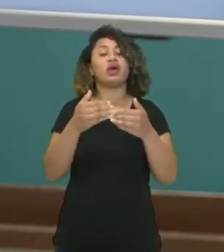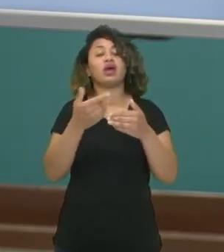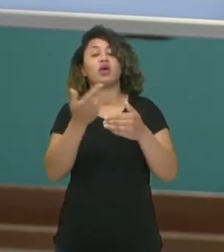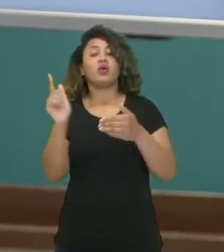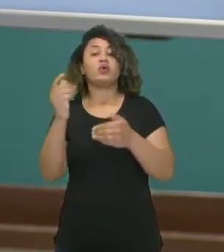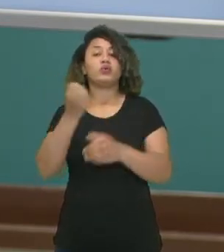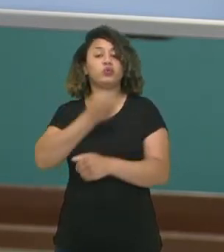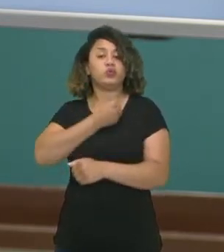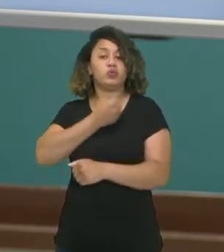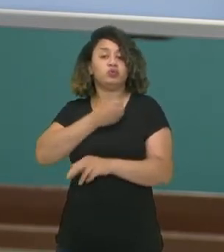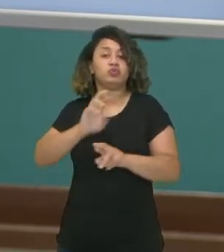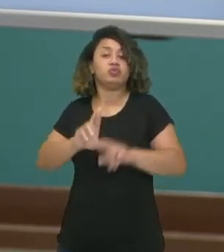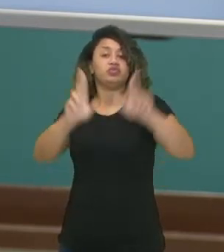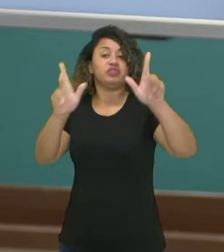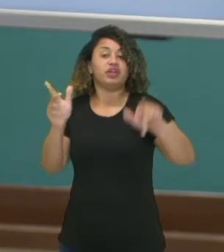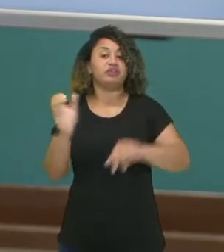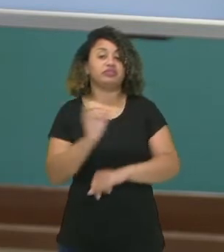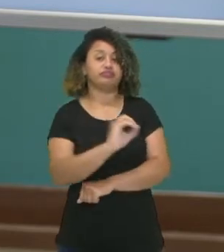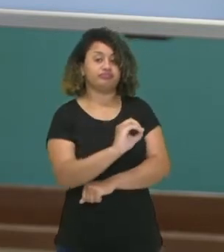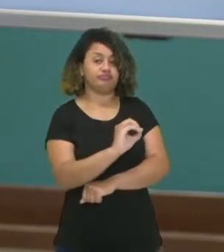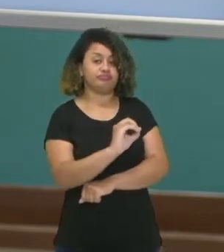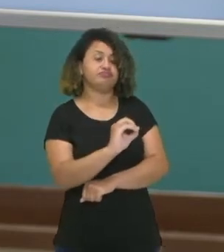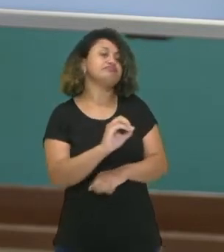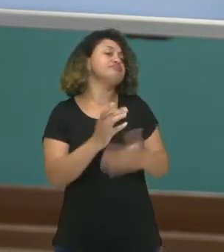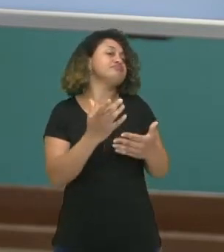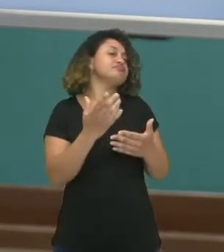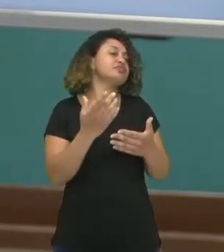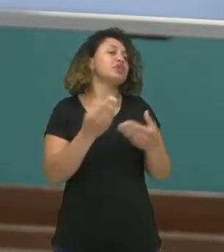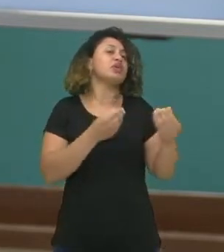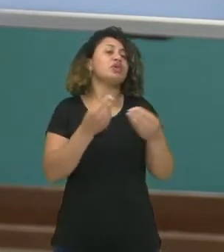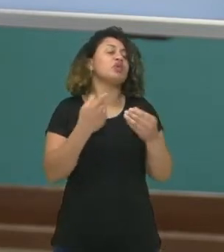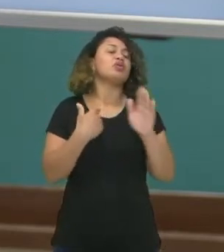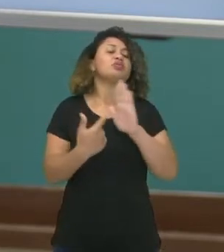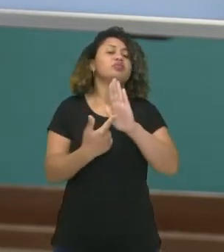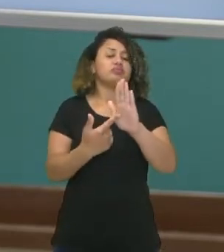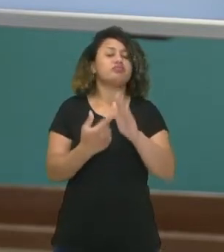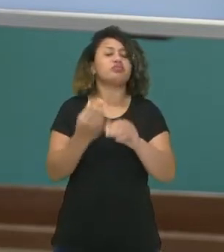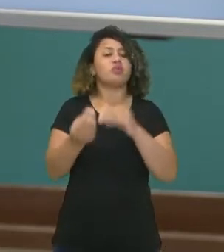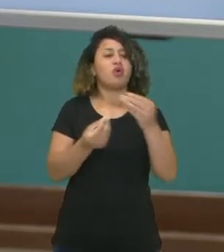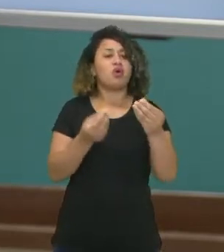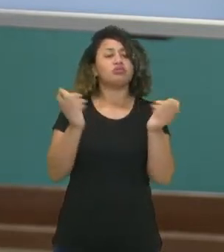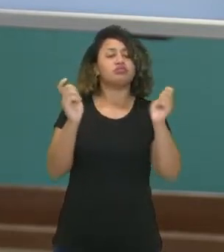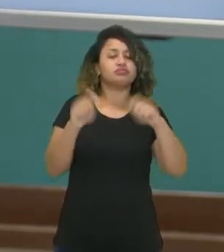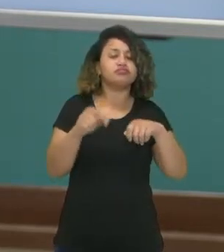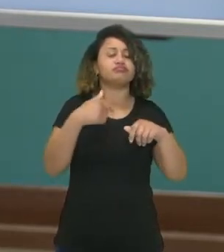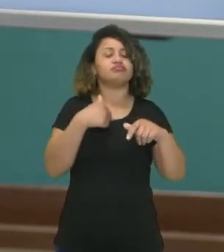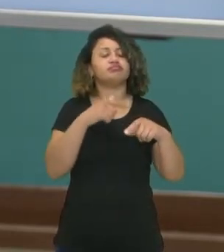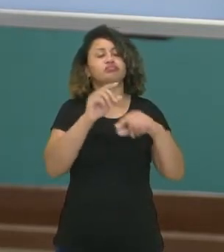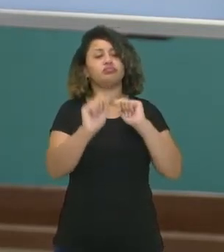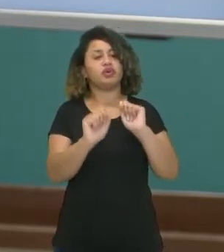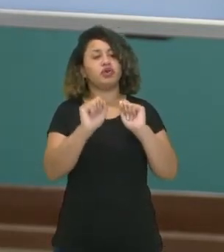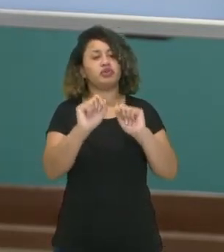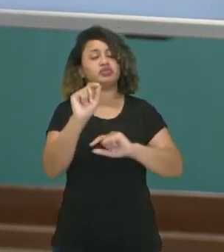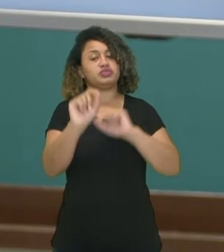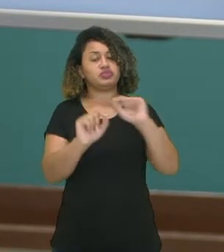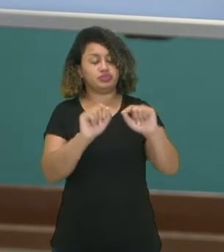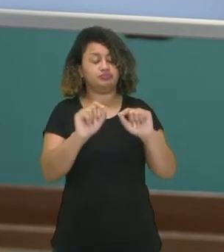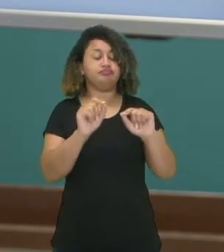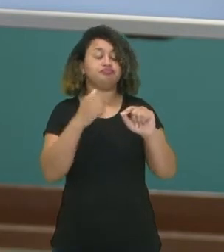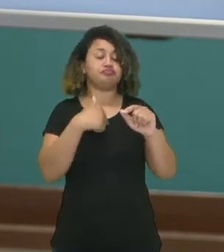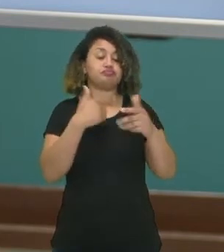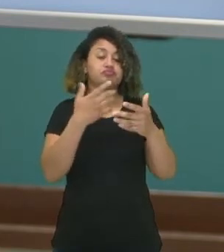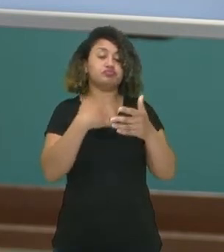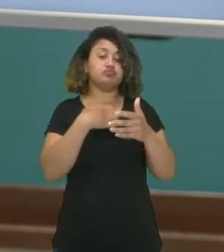menos zero, ok? E como ele pode ser representado? Como é que uma razão pode ser representada? Ela pode